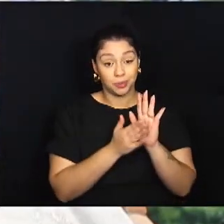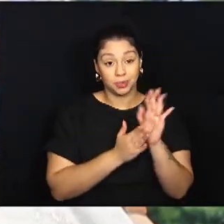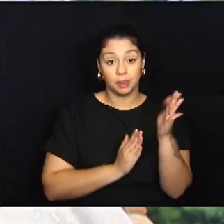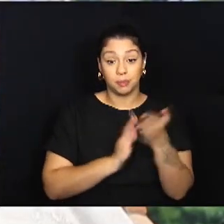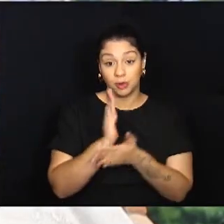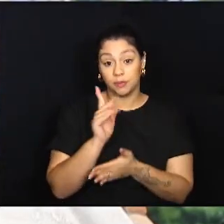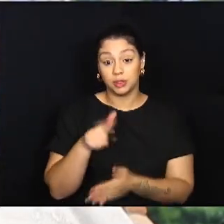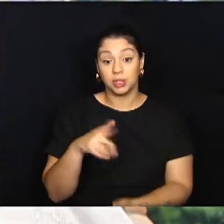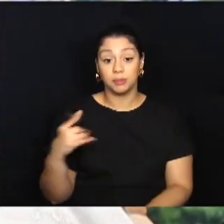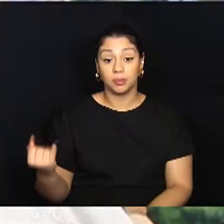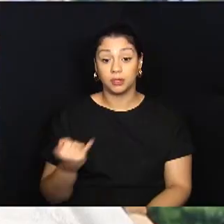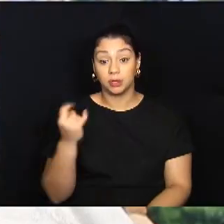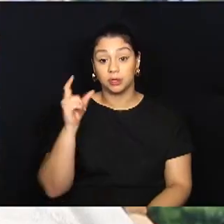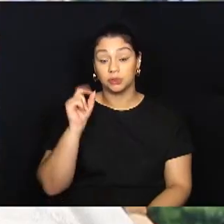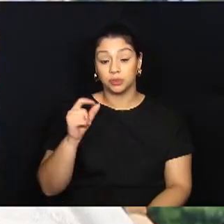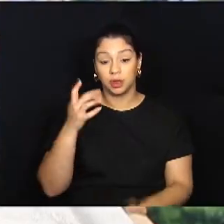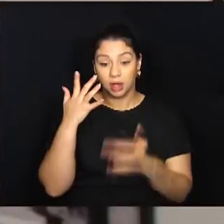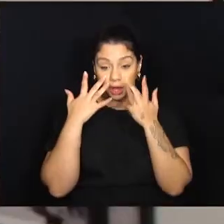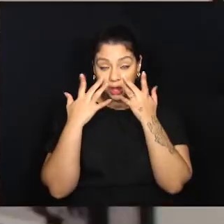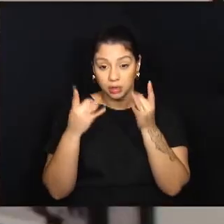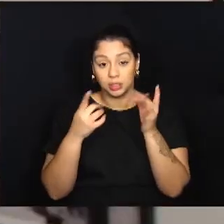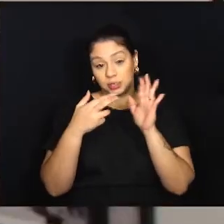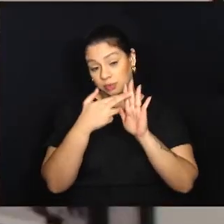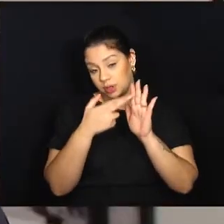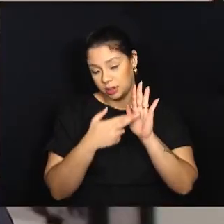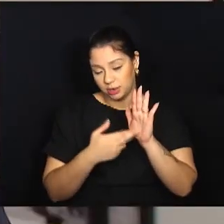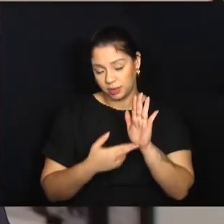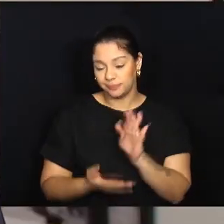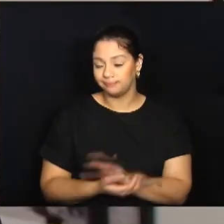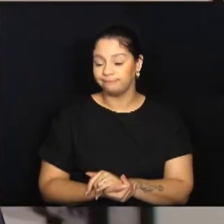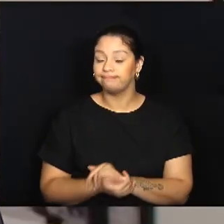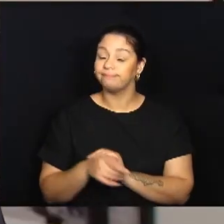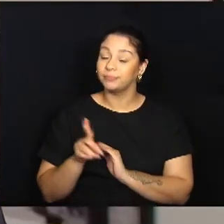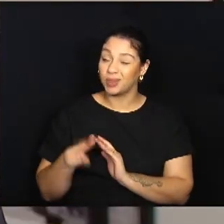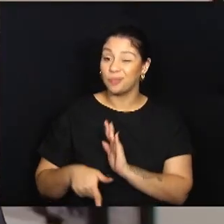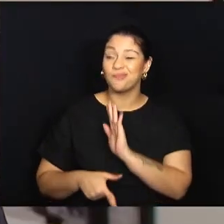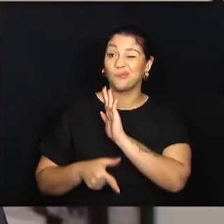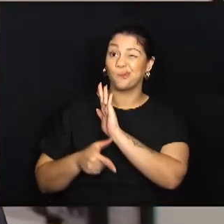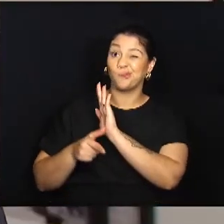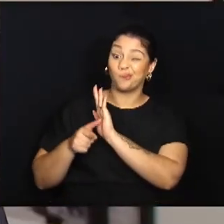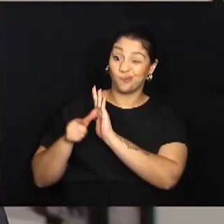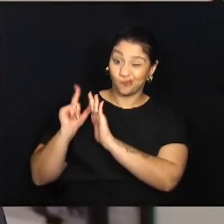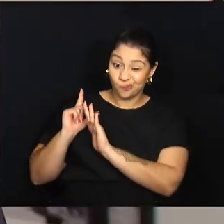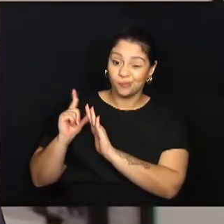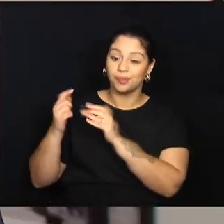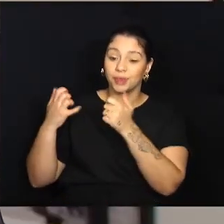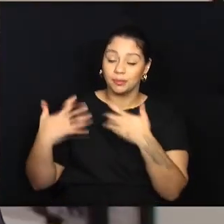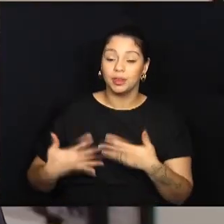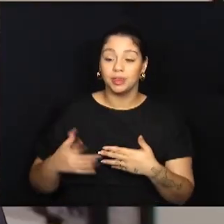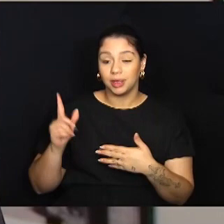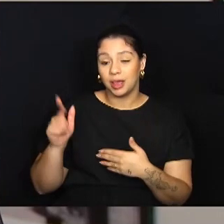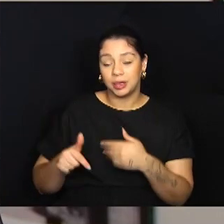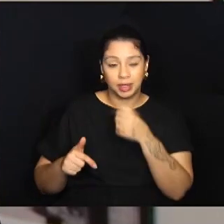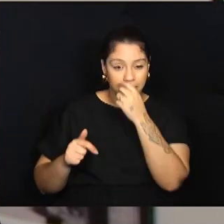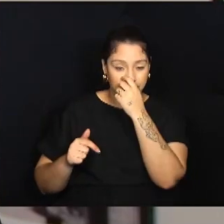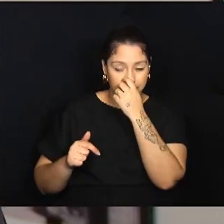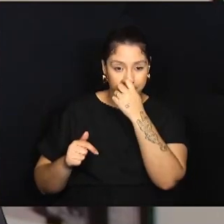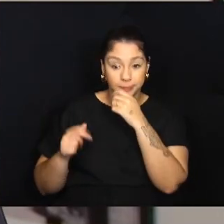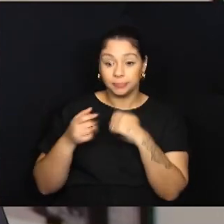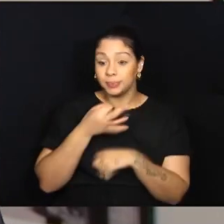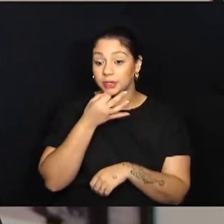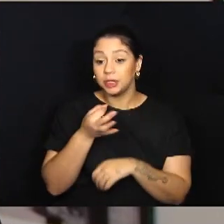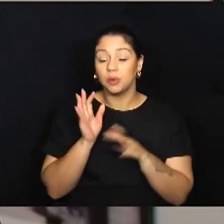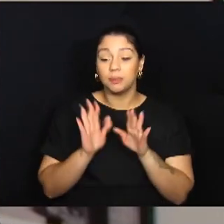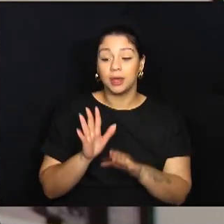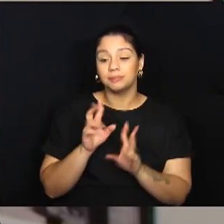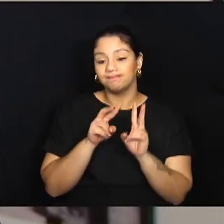é importante ficar atento às regras. Bom, é cedo ainda para a gente expressar uma opinião sobre isso, mas a questão é